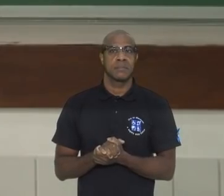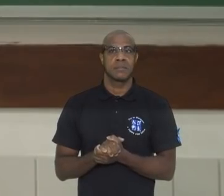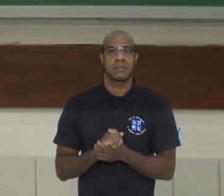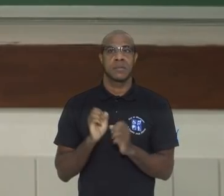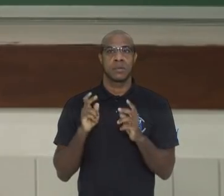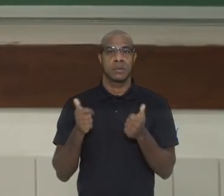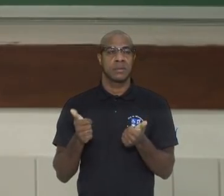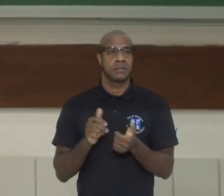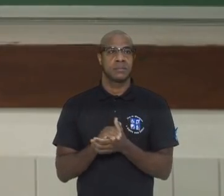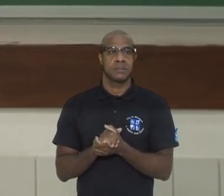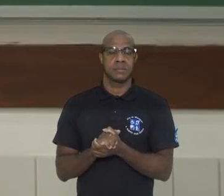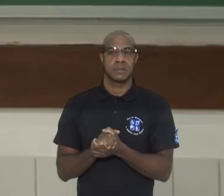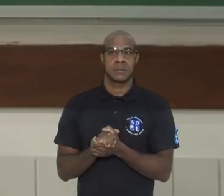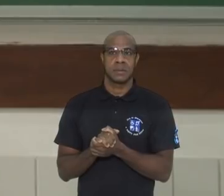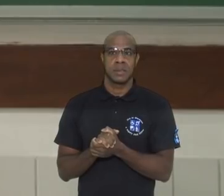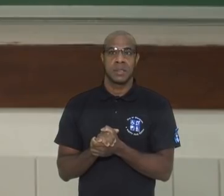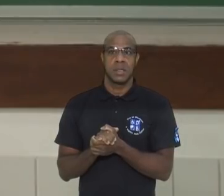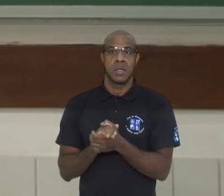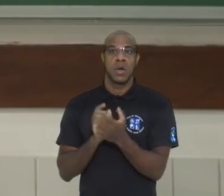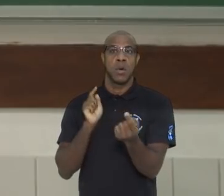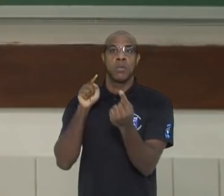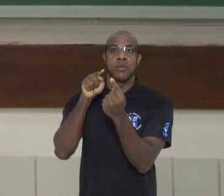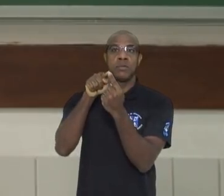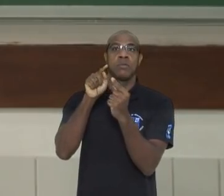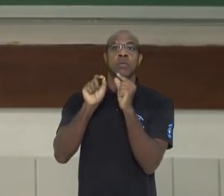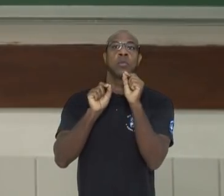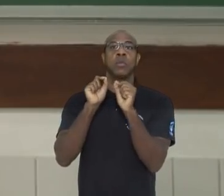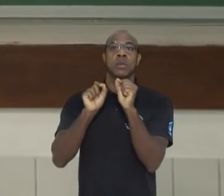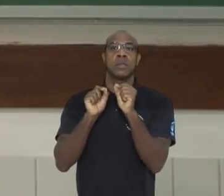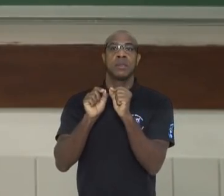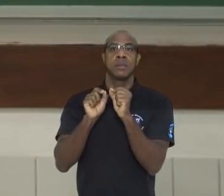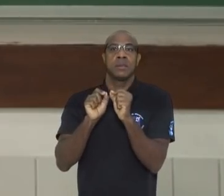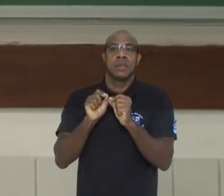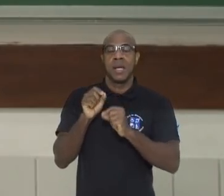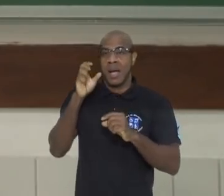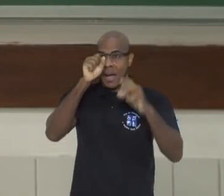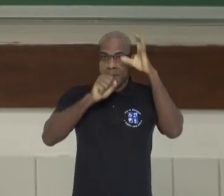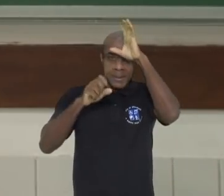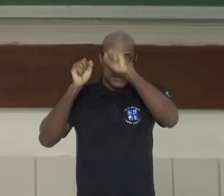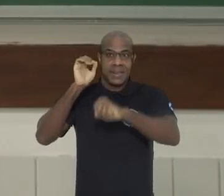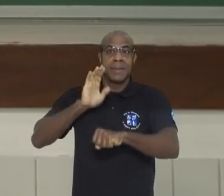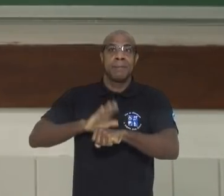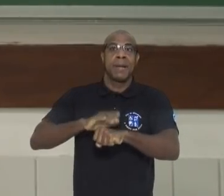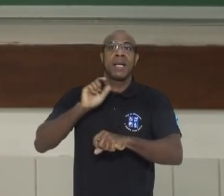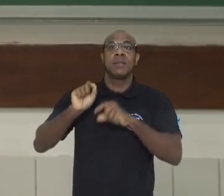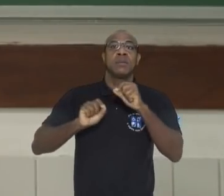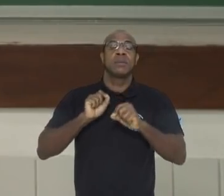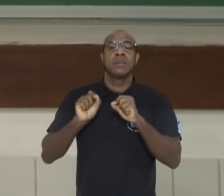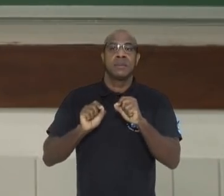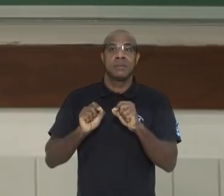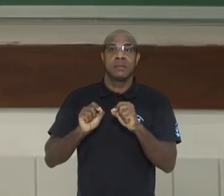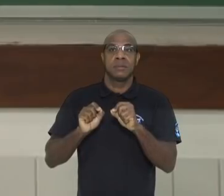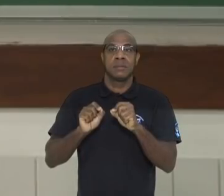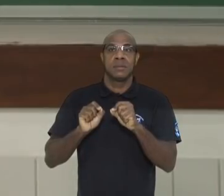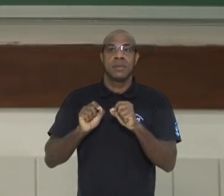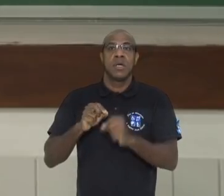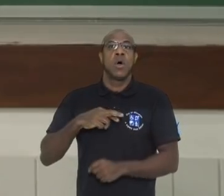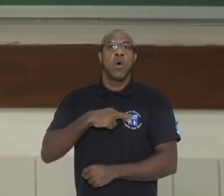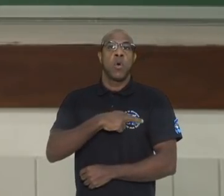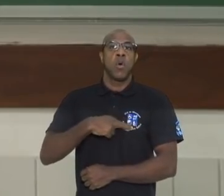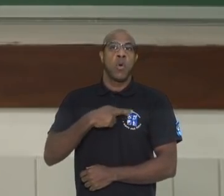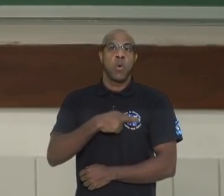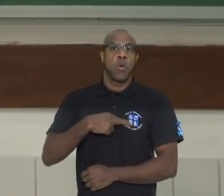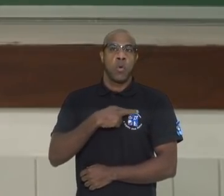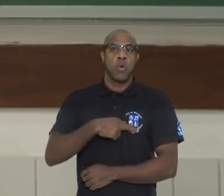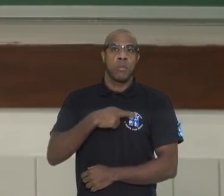Ok? Então, os objetivos da nossa aula são aprender um pouco mais sobre o romance e